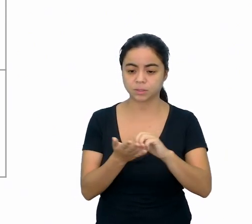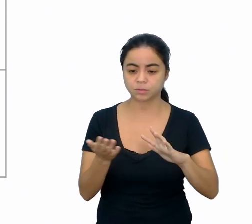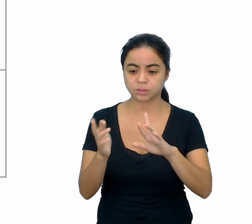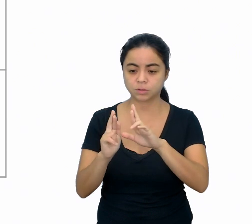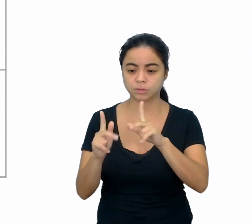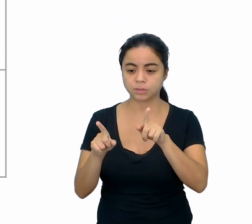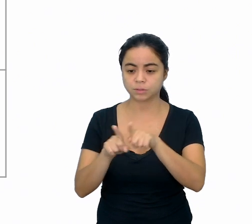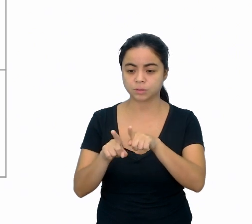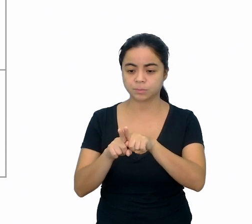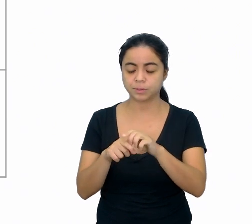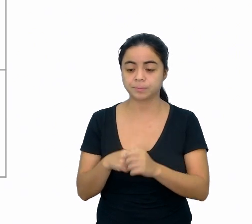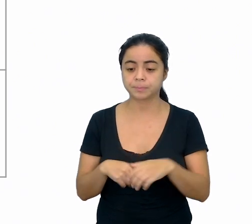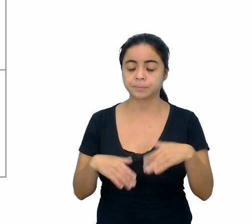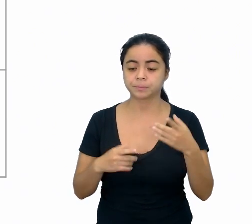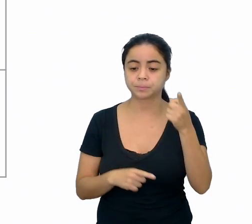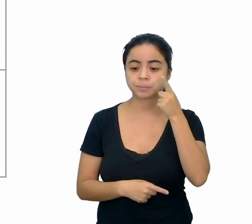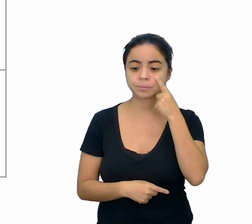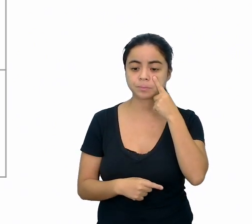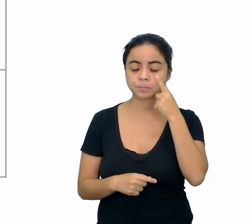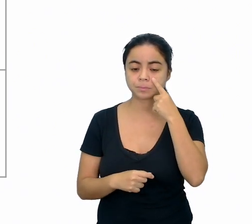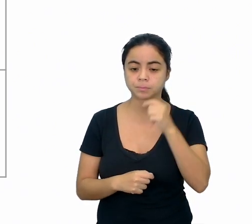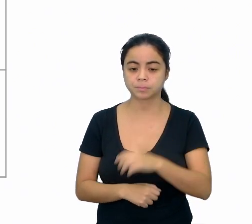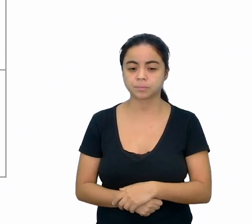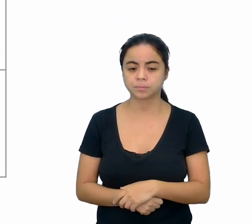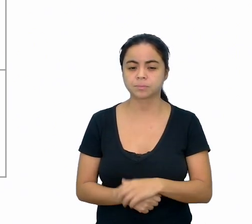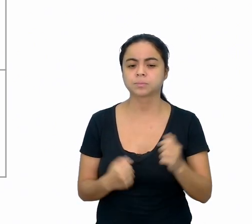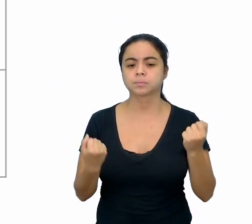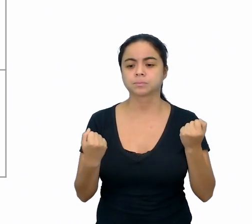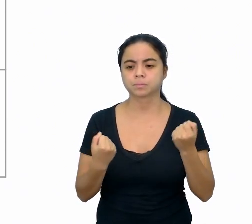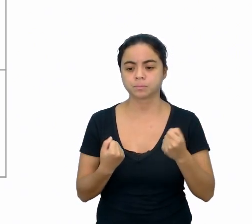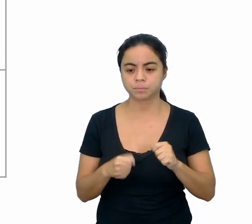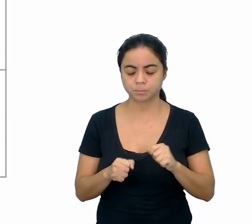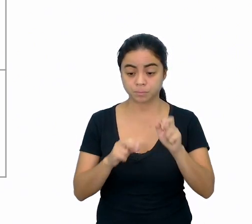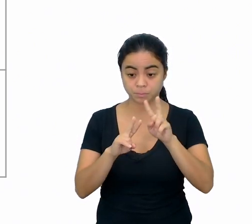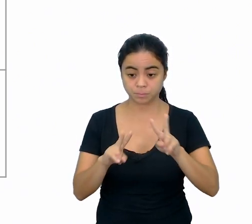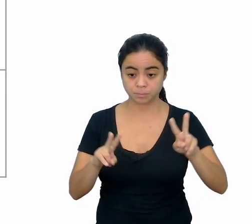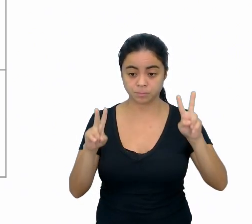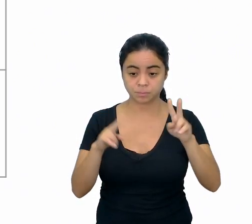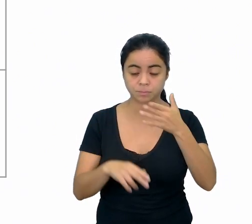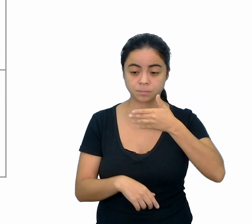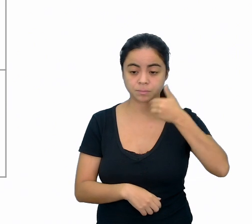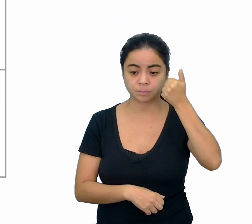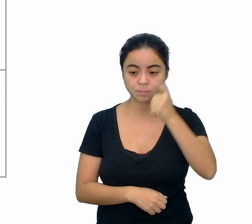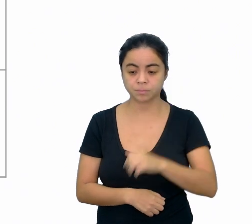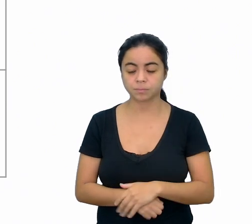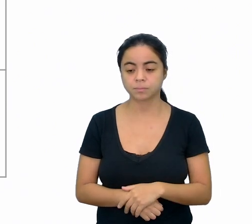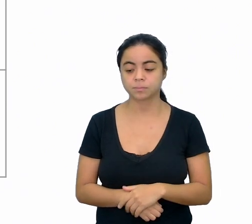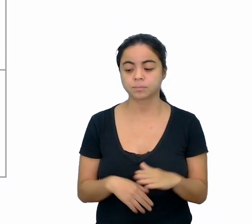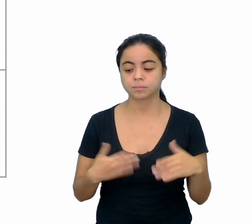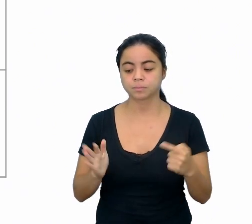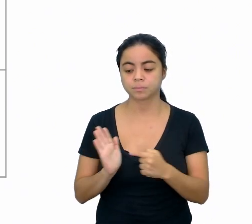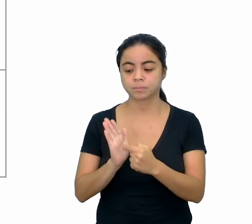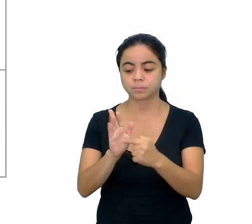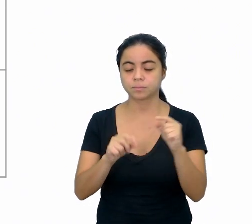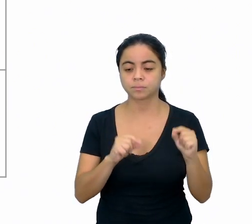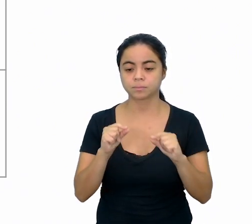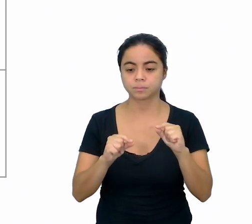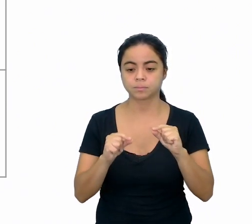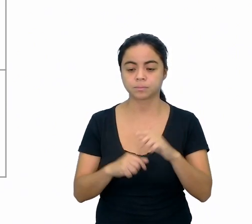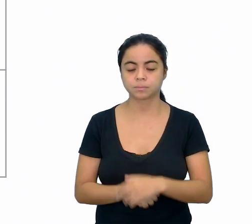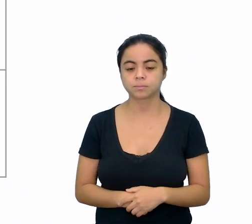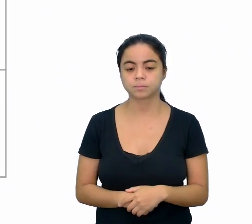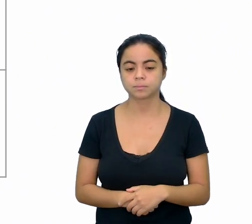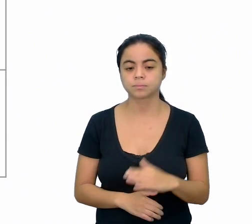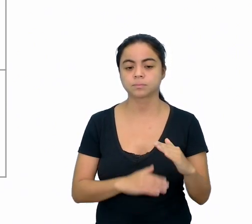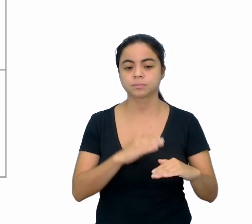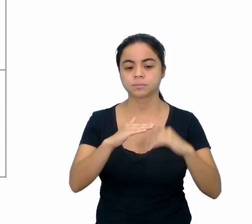podemos observar, esse quadro torna possível essa visualização. E o que ele nos mostra? Primeiro, que o